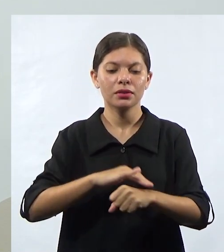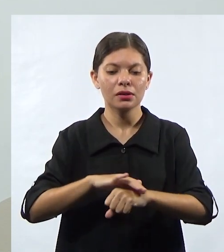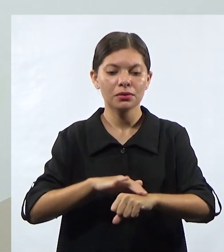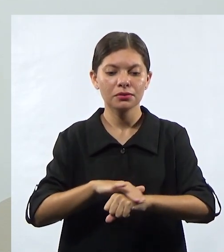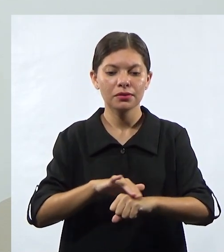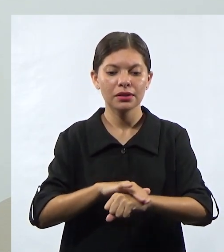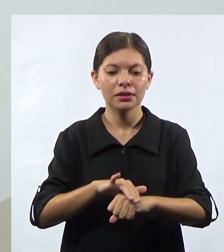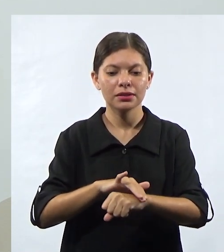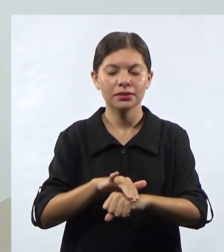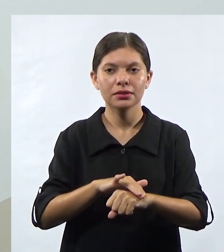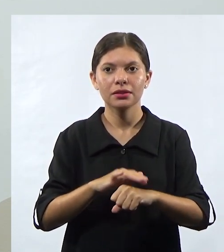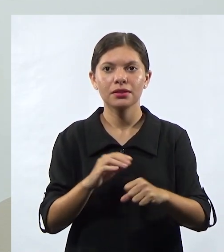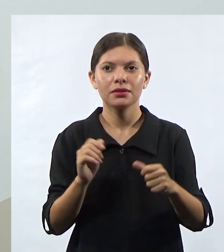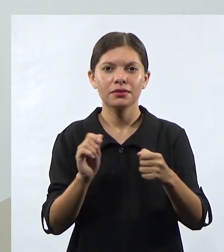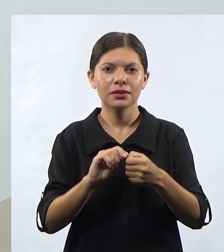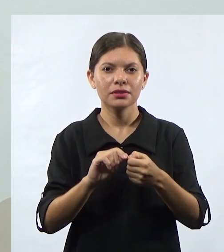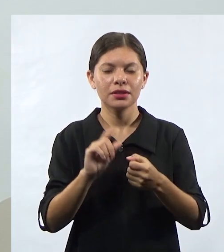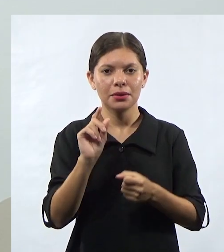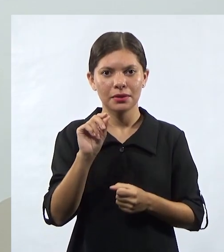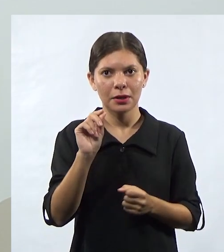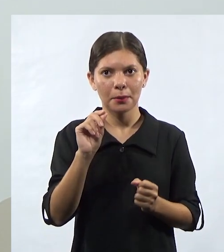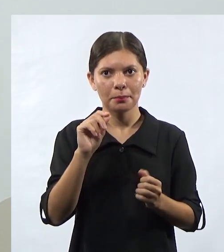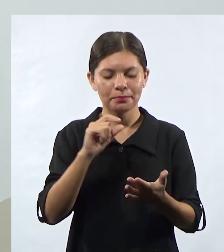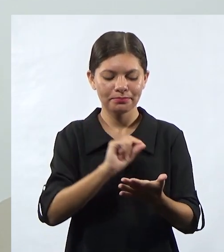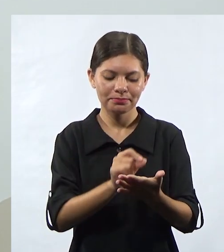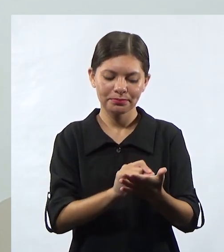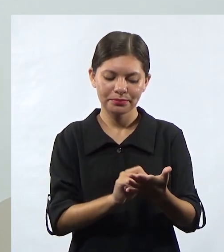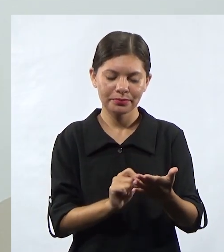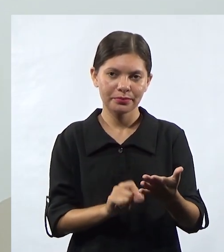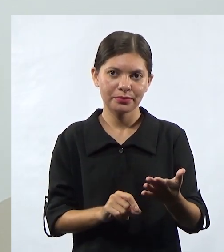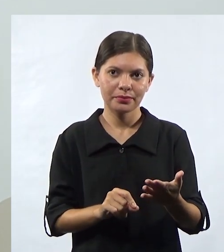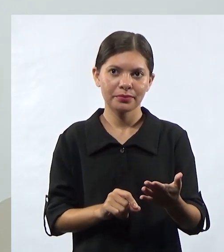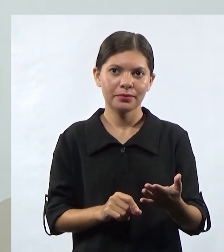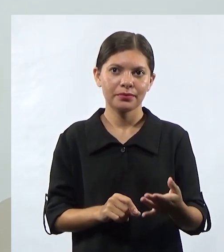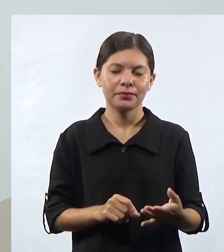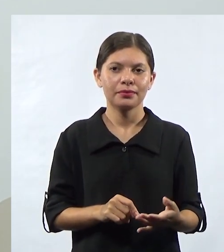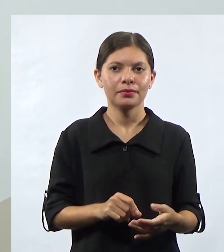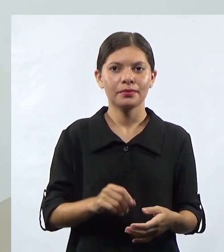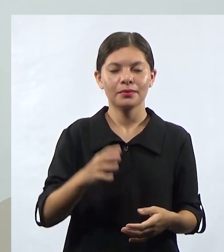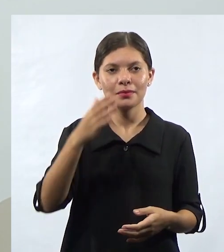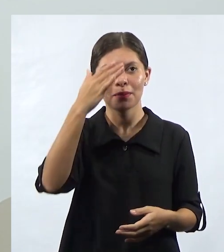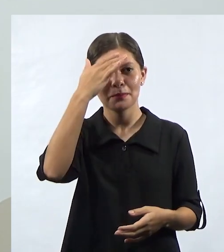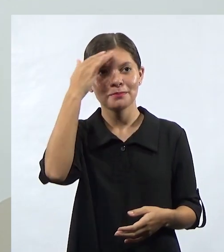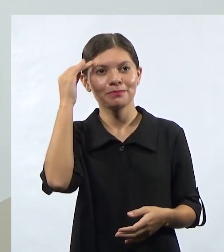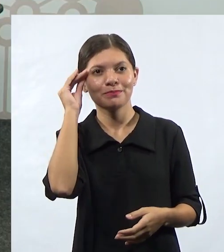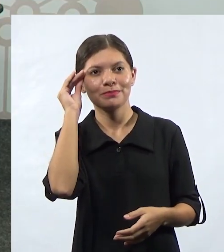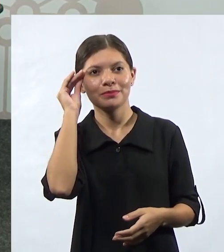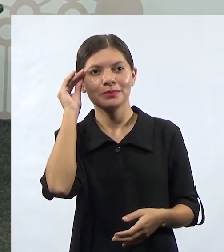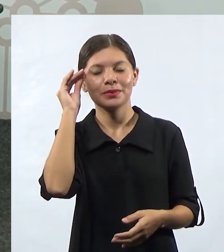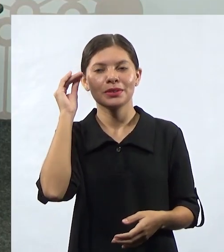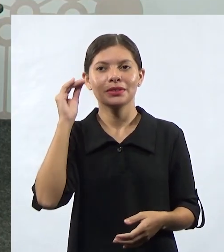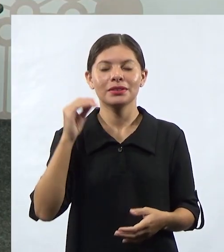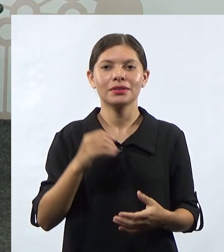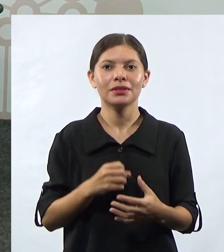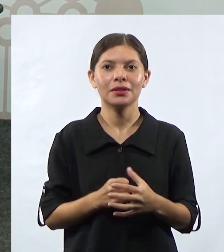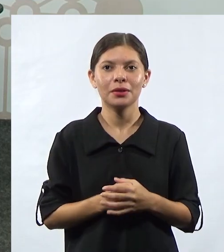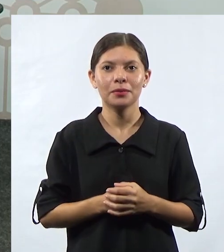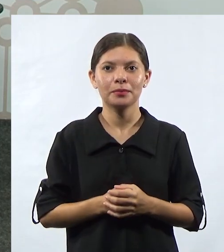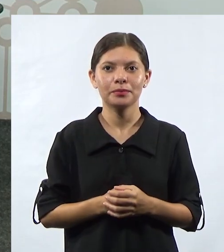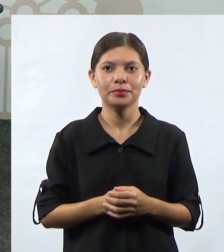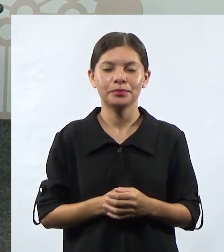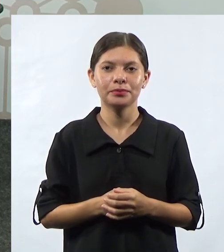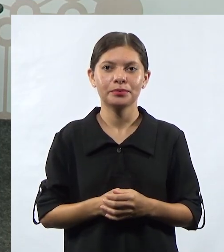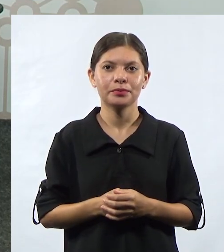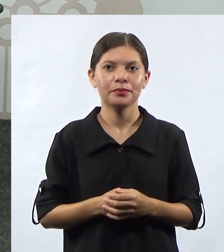equipe já deve tomar as notas e já fazer ali para não perder o time, para não perder E também o registro